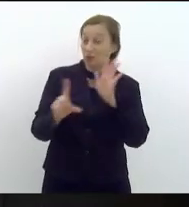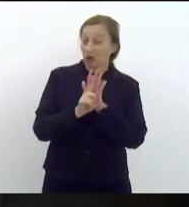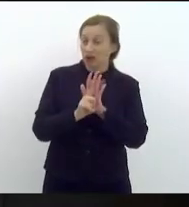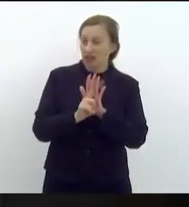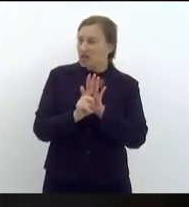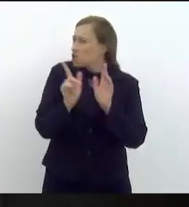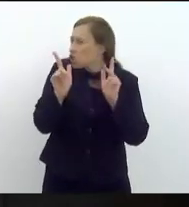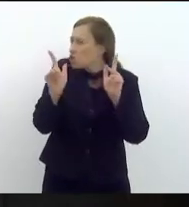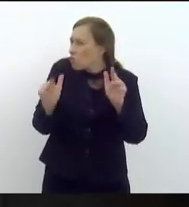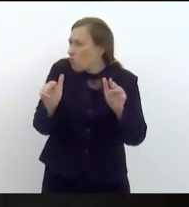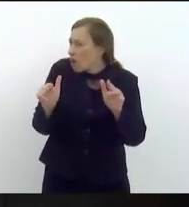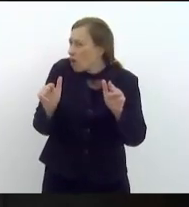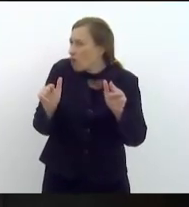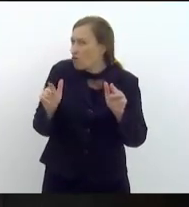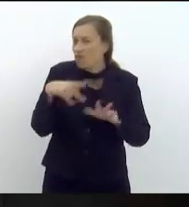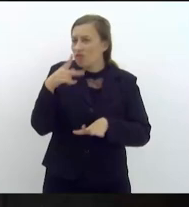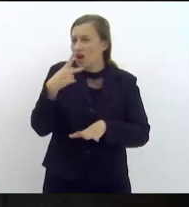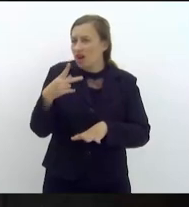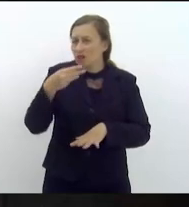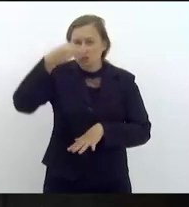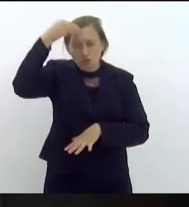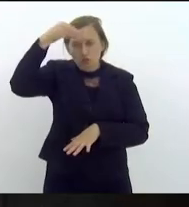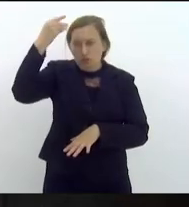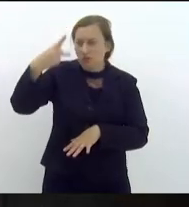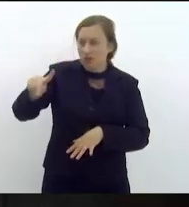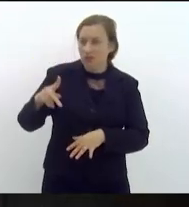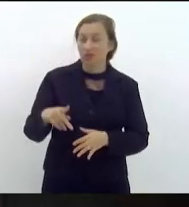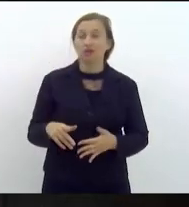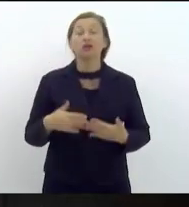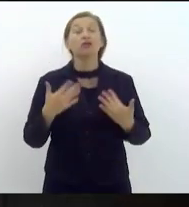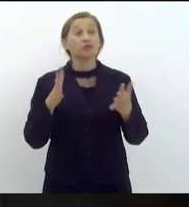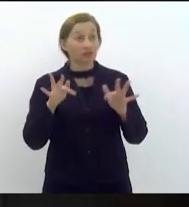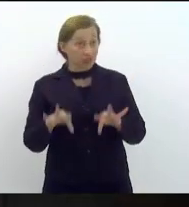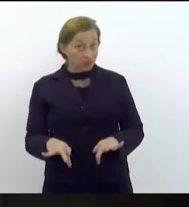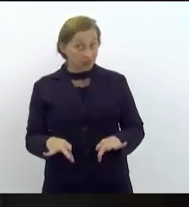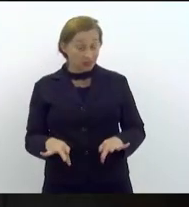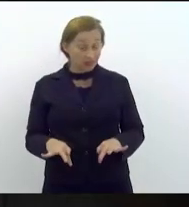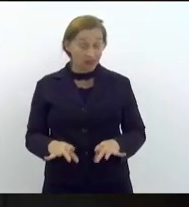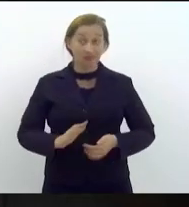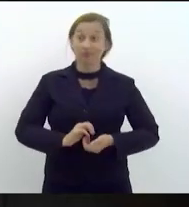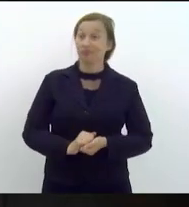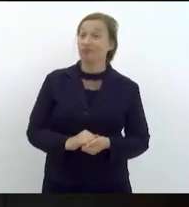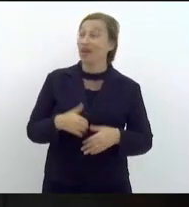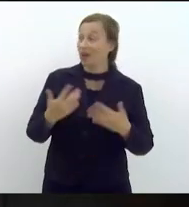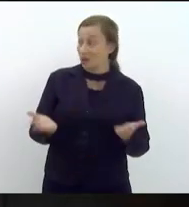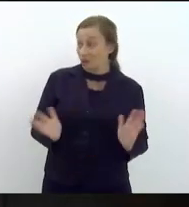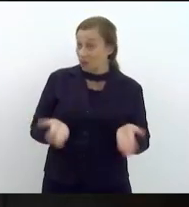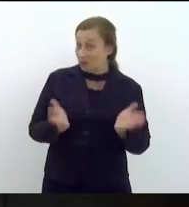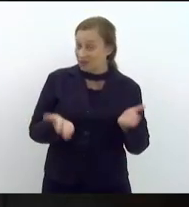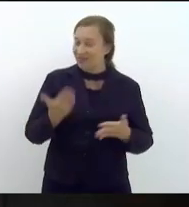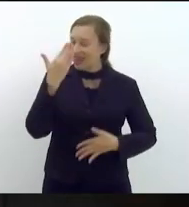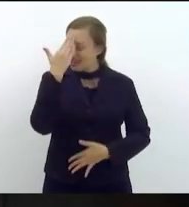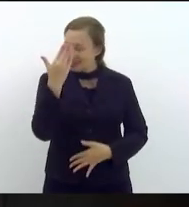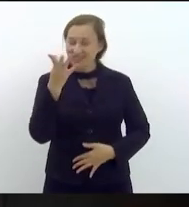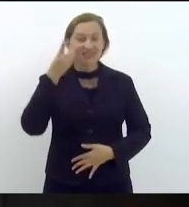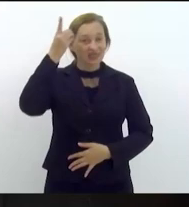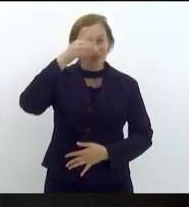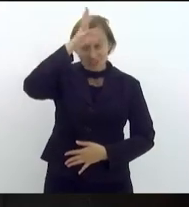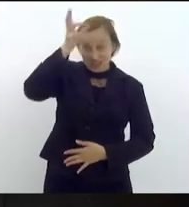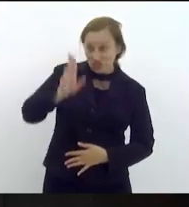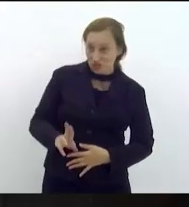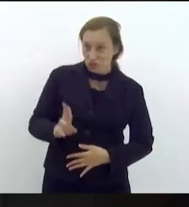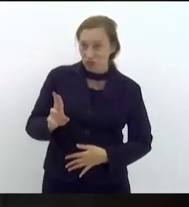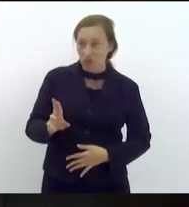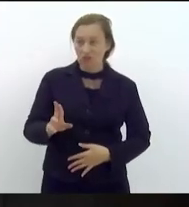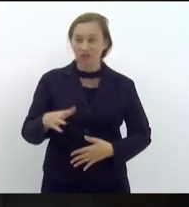lei Idêntica essa falando do seu sobrinho para concluir então concluir então agora e agradeço Deputado da Tia